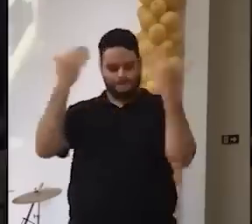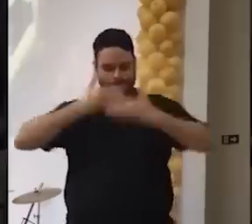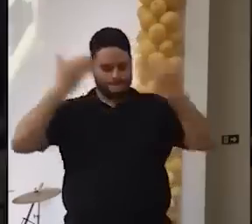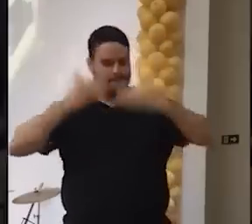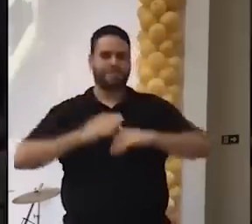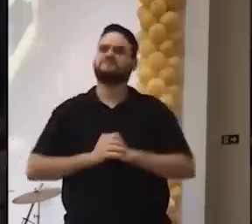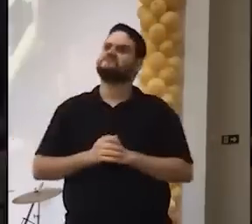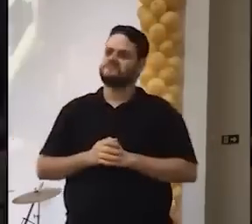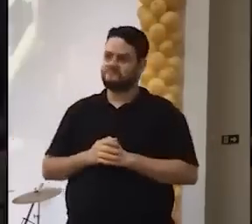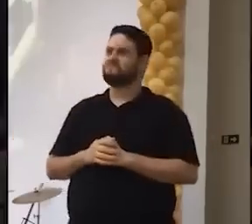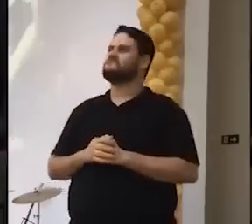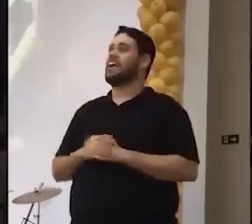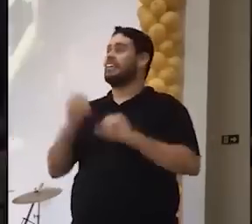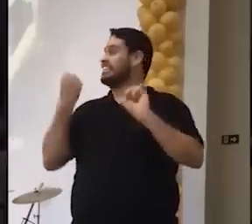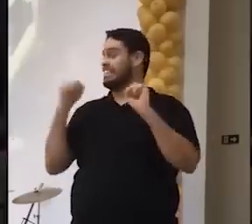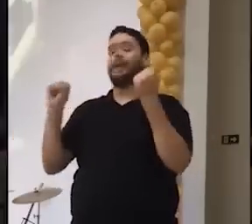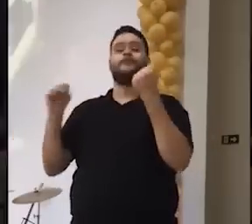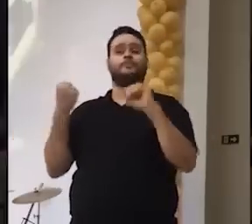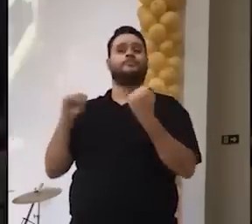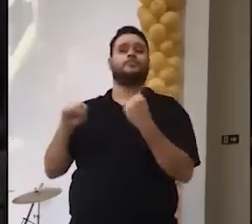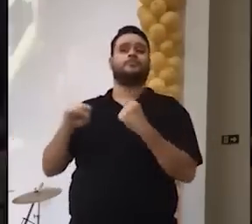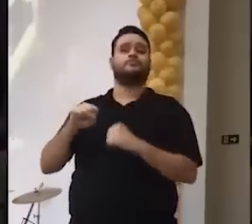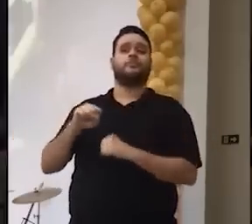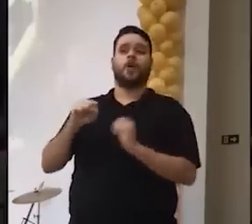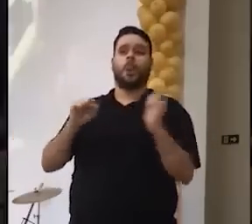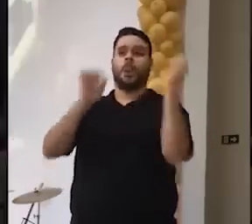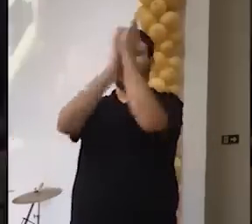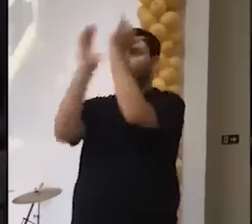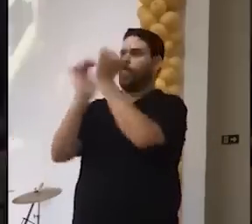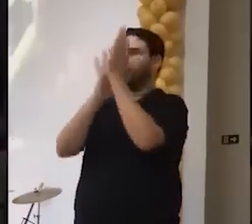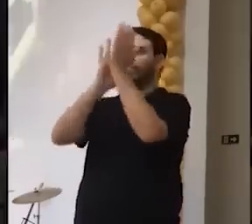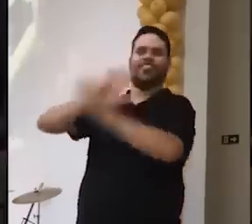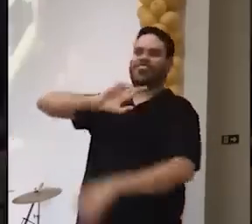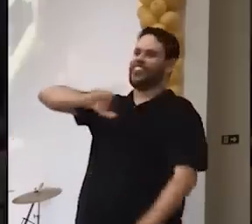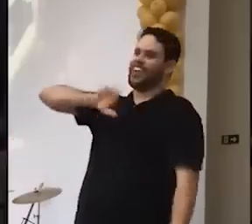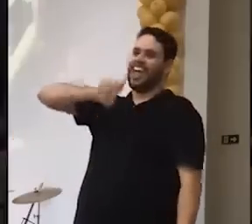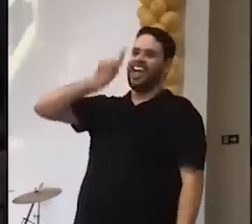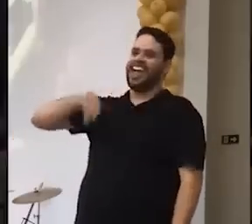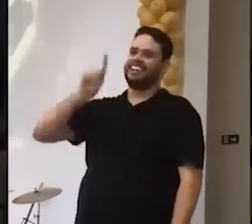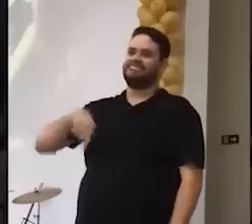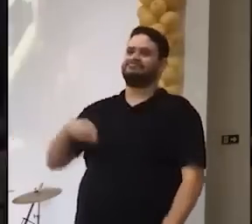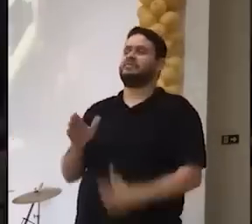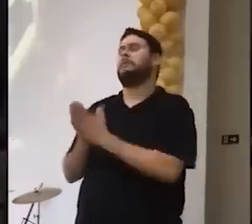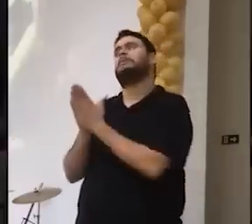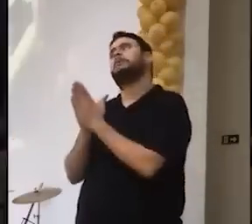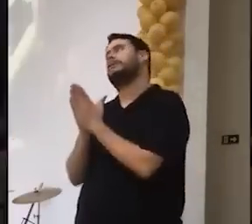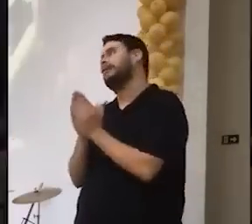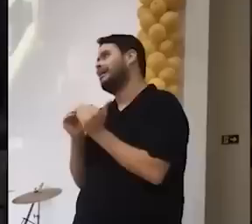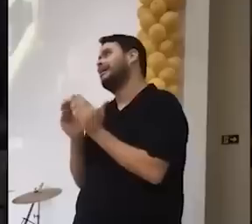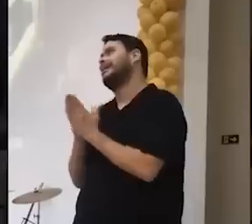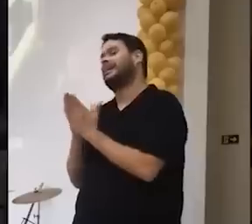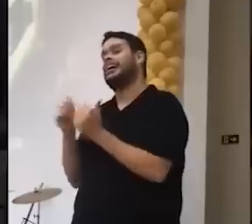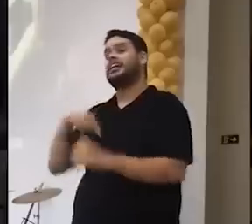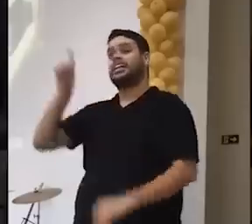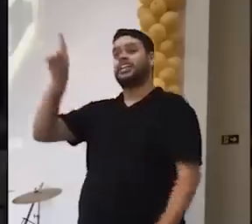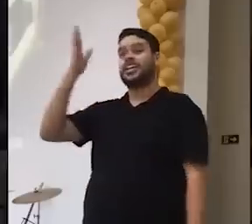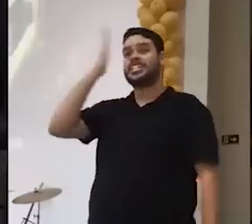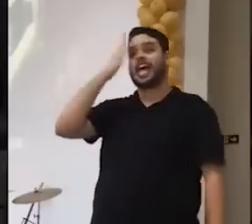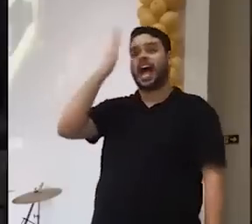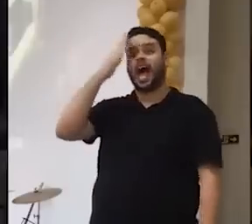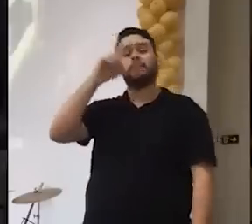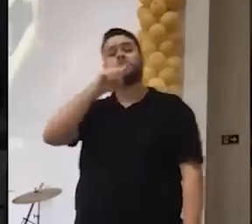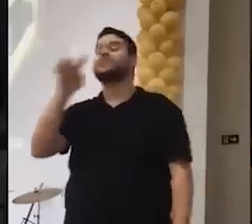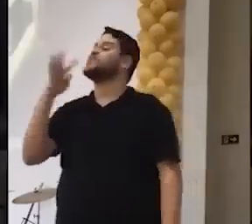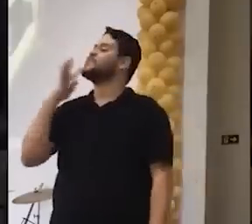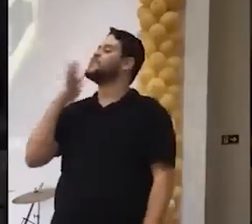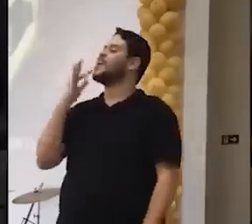A maioria dos Salmos, irmãos, não é de louvor, é de lamento. Deus sabe o que você está passando, Deus conhece a sua